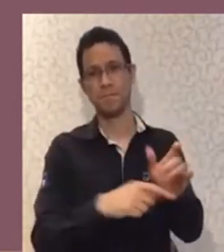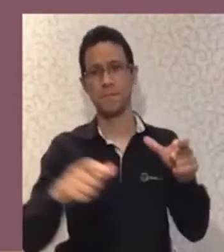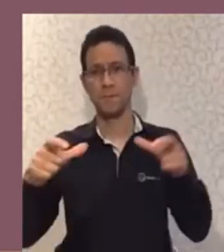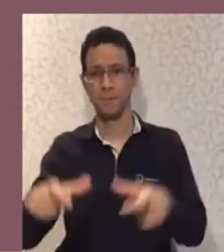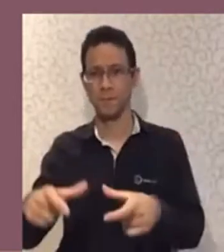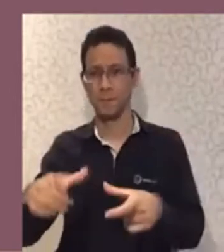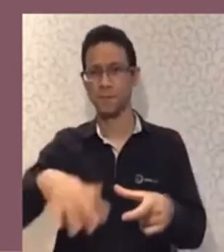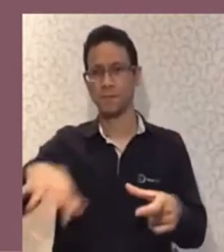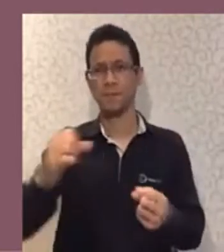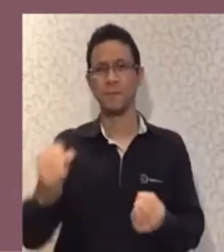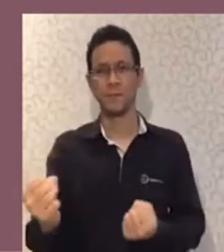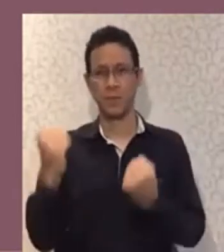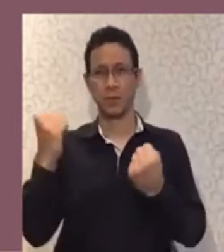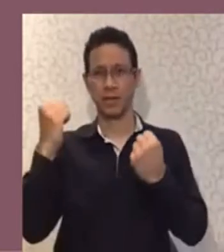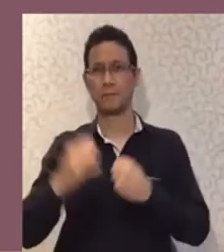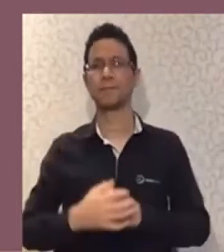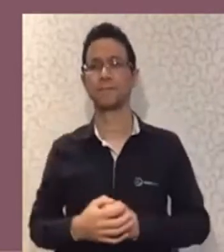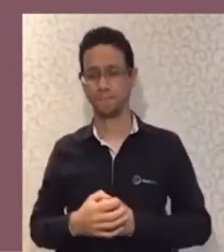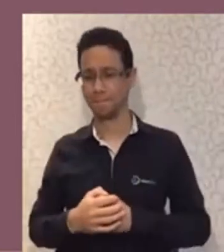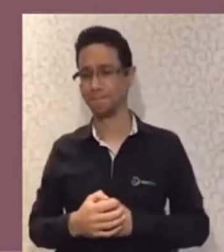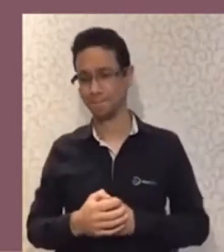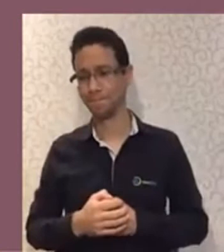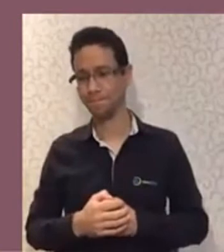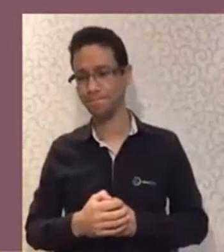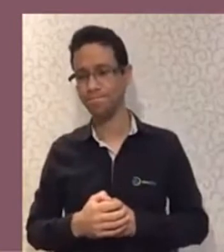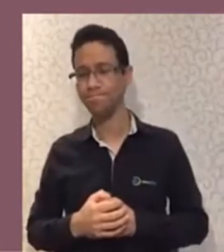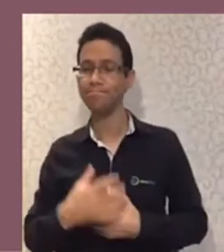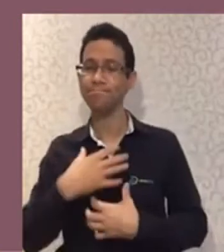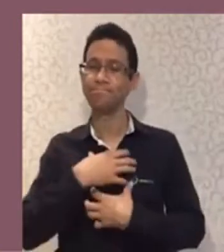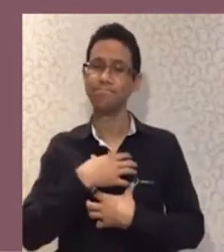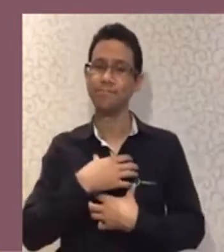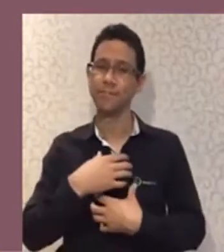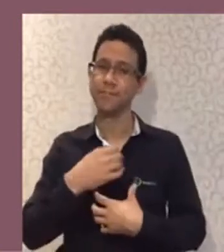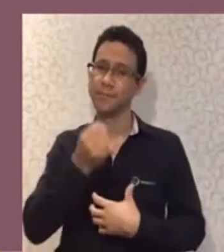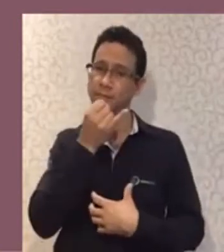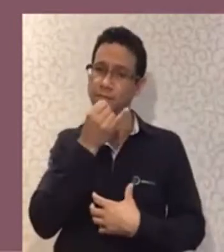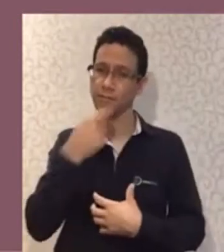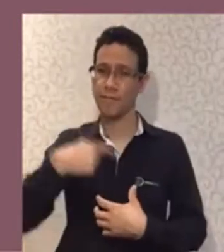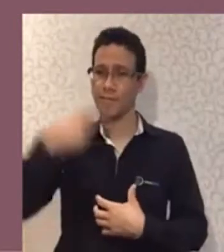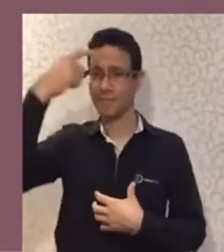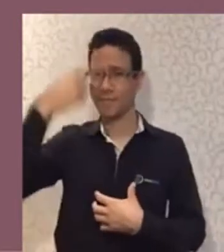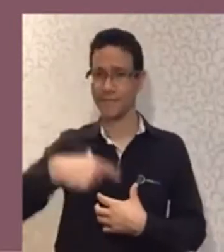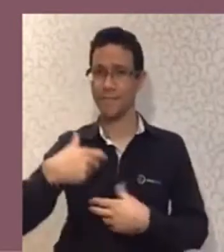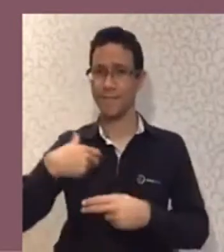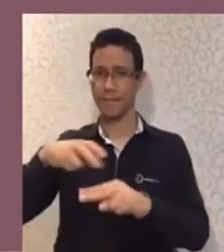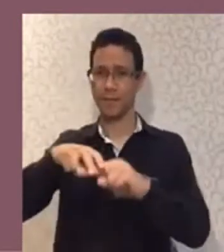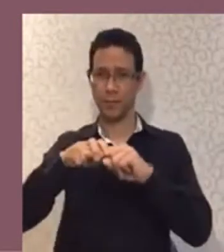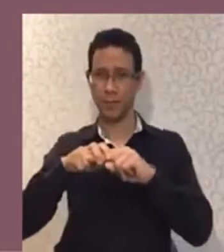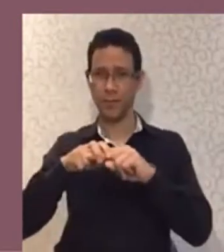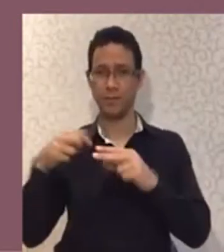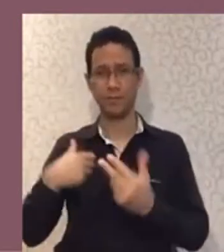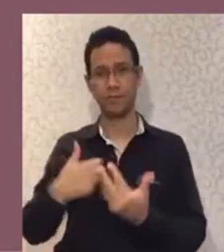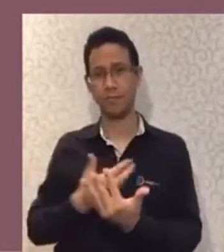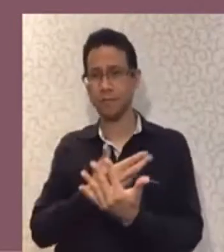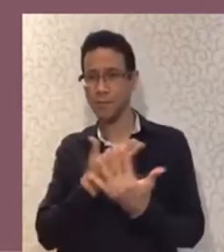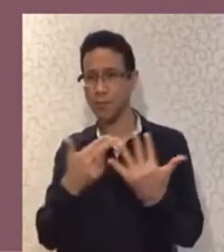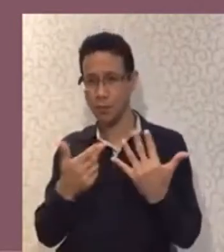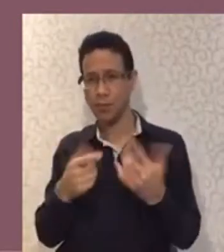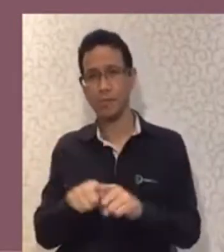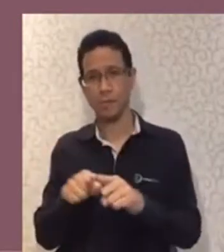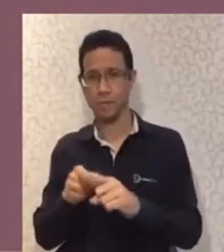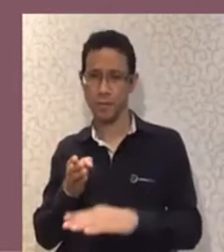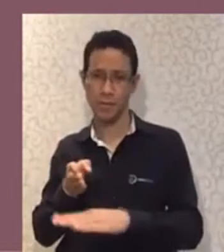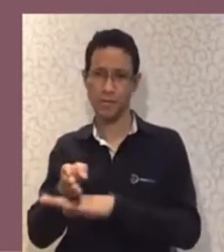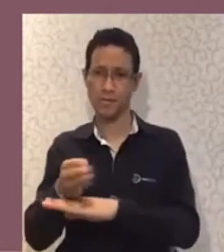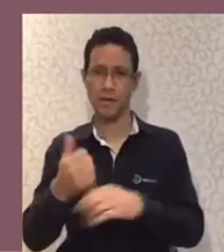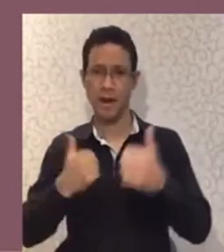poder. Então, nesse sentido, assim, acho que por isso que eu me faço múltipla também dentro das artes, né?